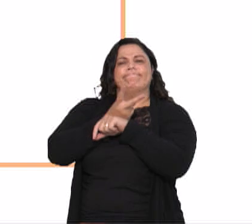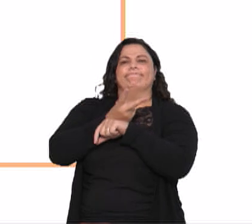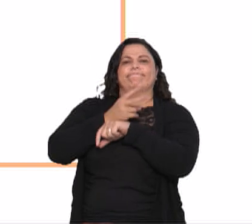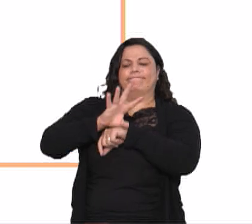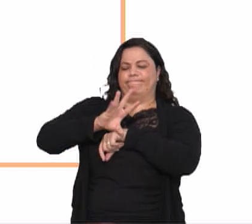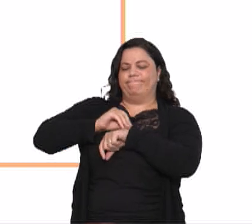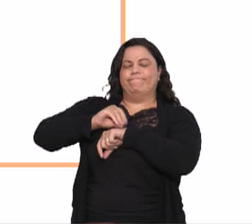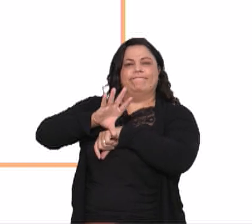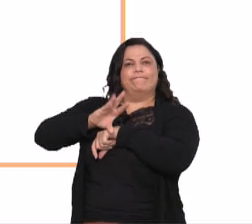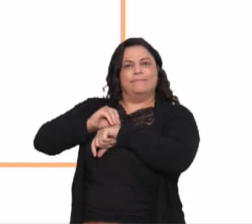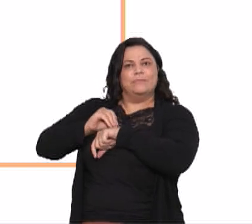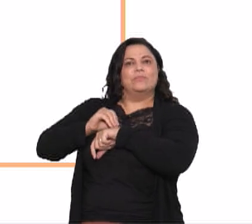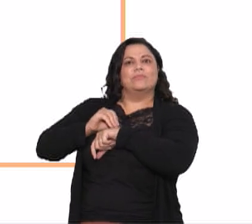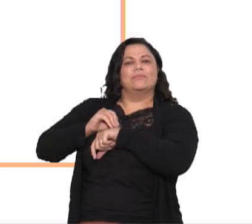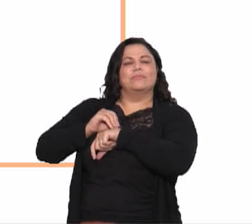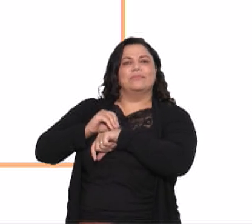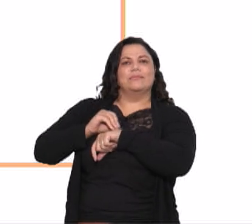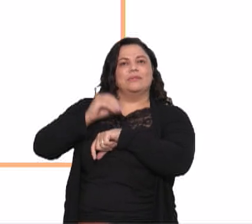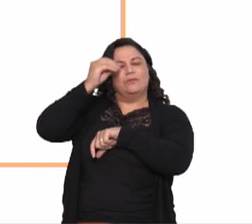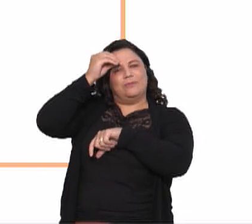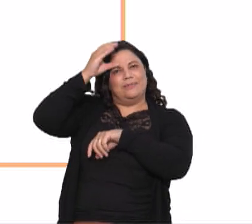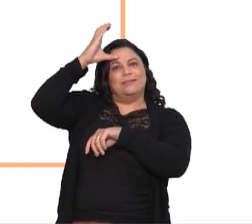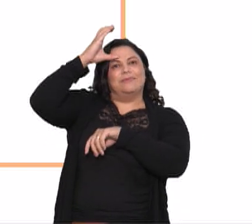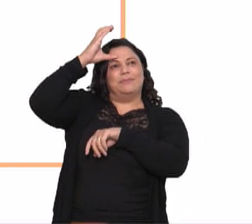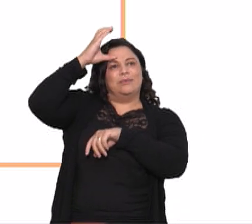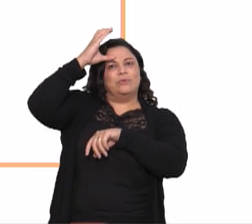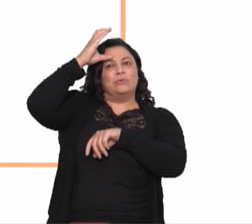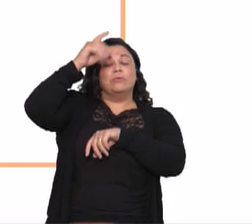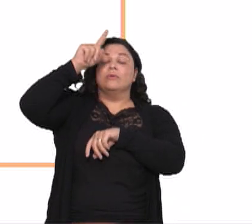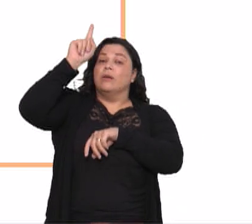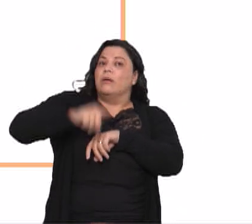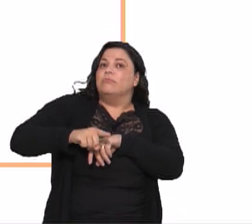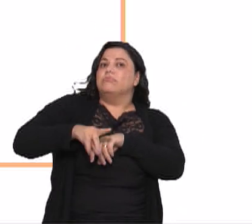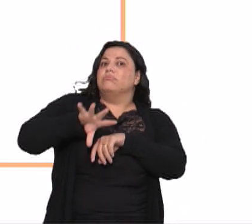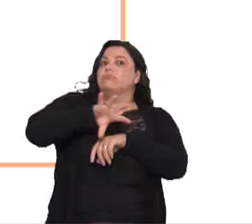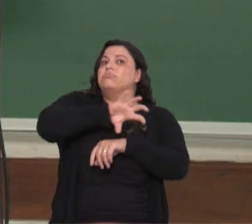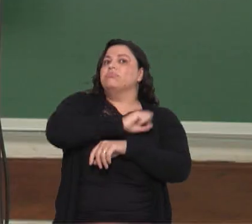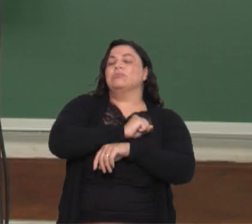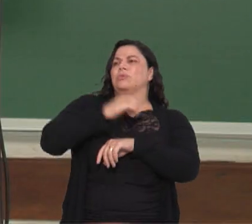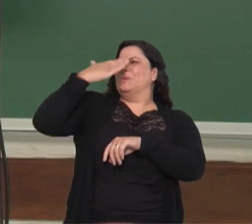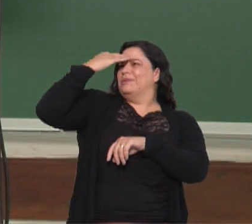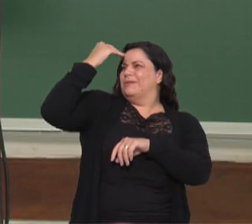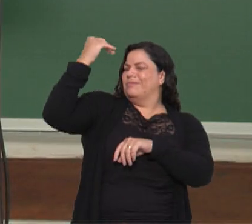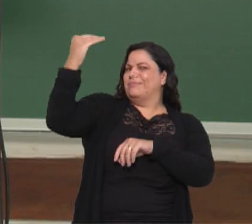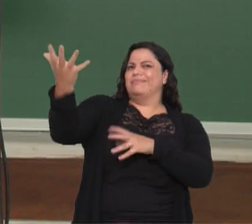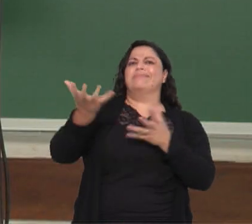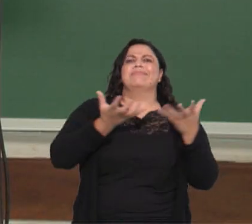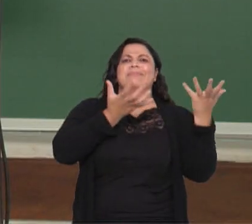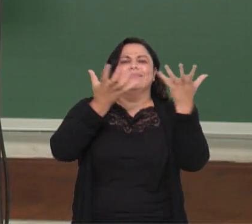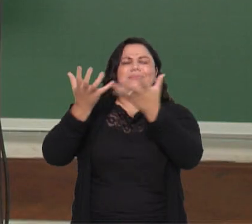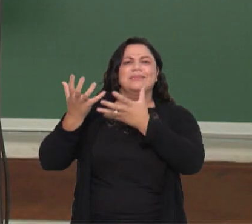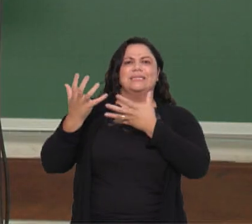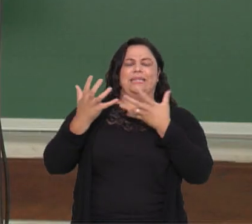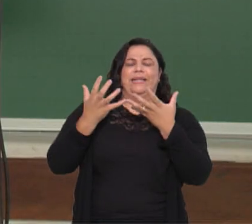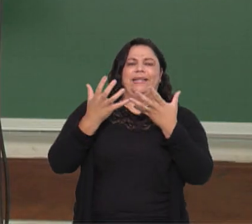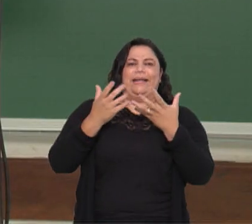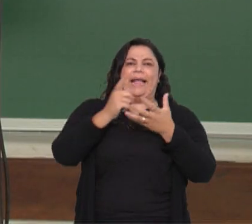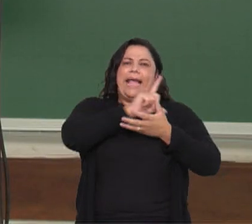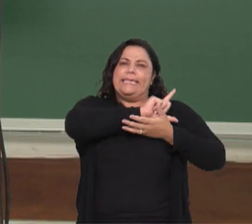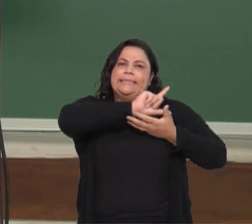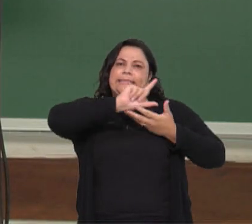por amor pela sabedoria que o filósofo busca escapar da caverna, sair do senso comum